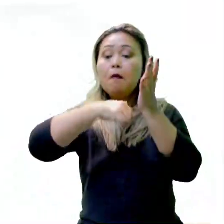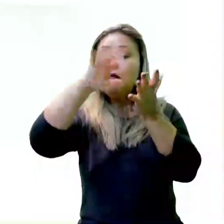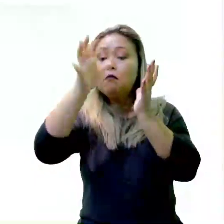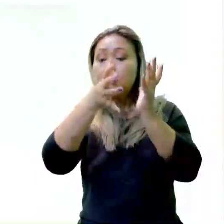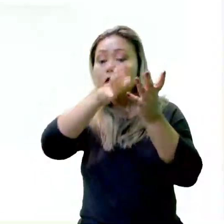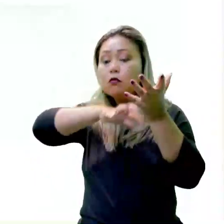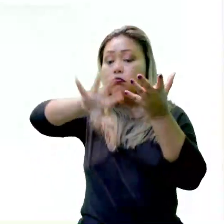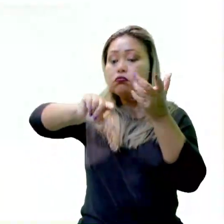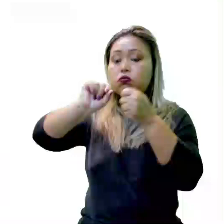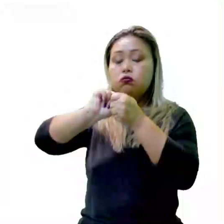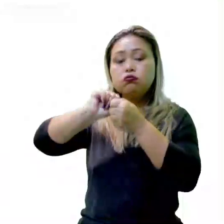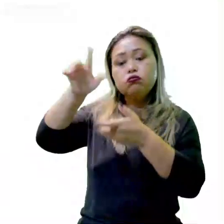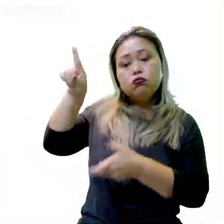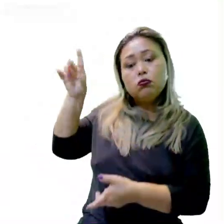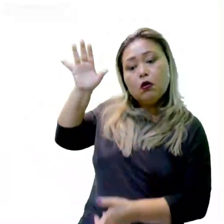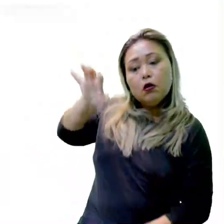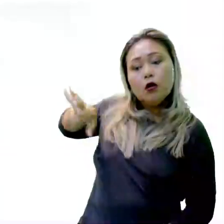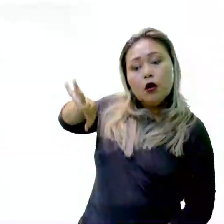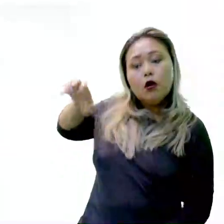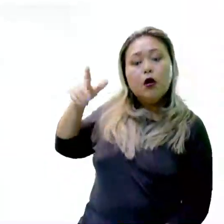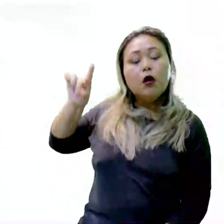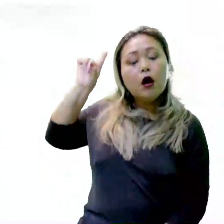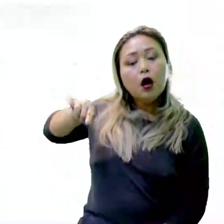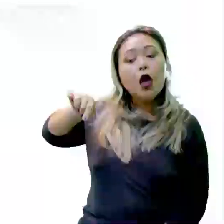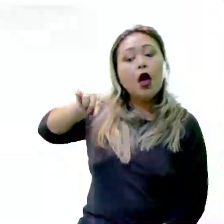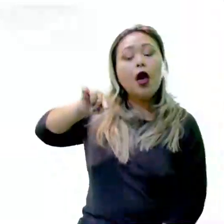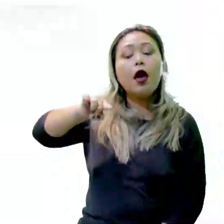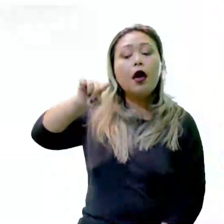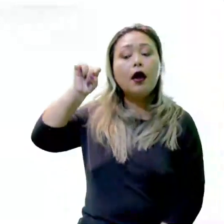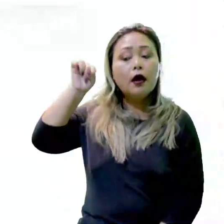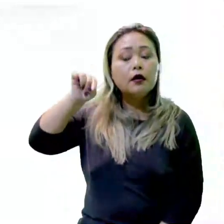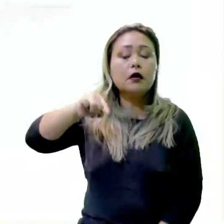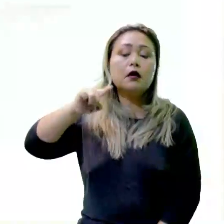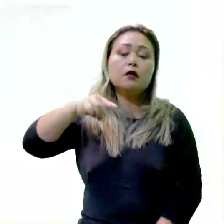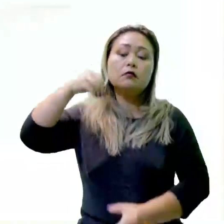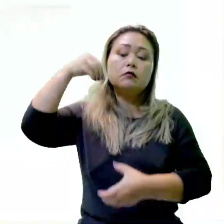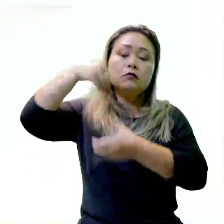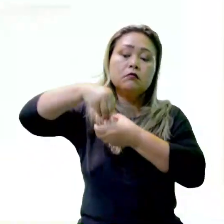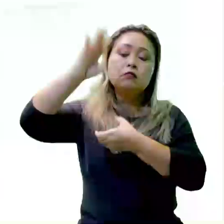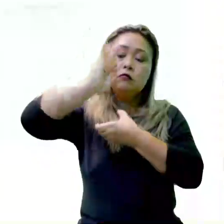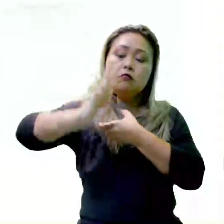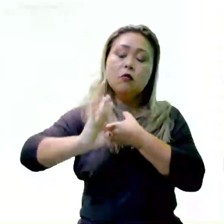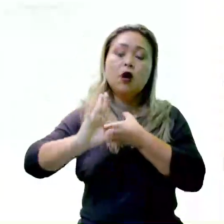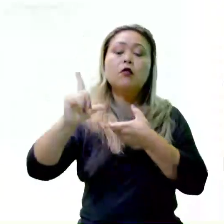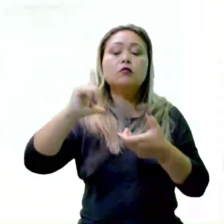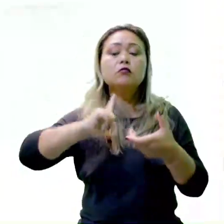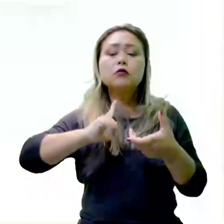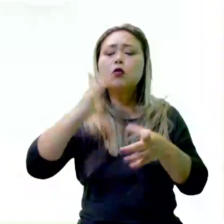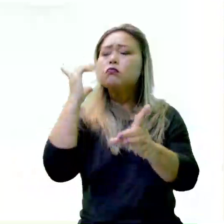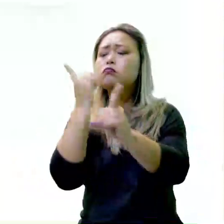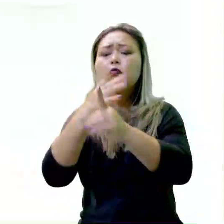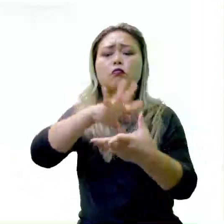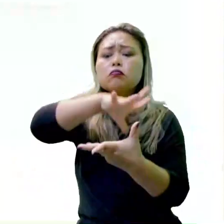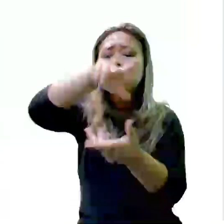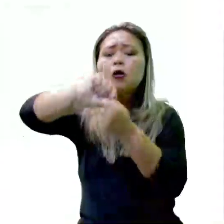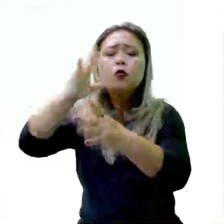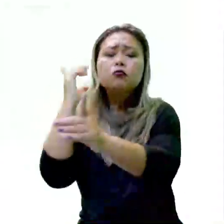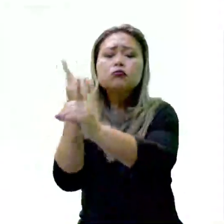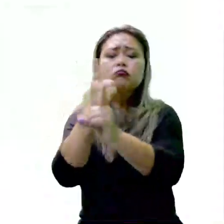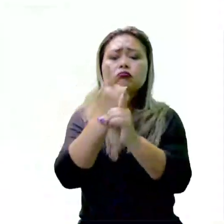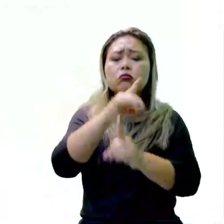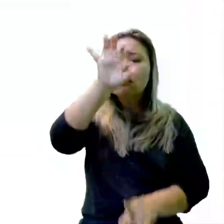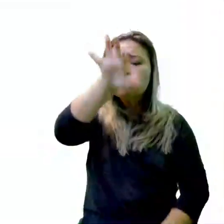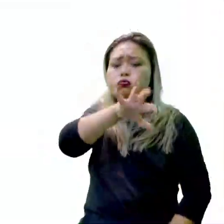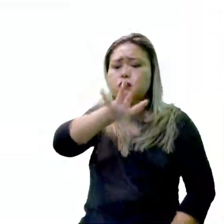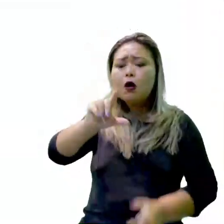um sítio arqueológico muito importante no Brasil. Então, no mundo inteiro se encontrou uma arte rupestre. Então, nós